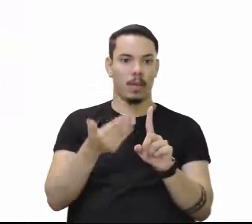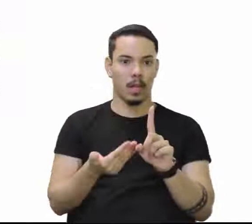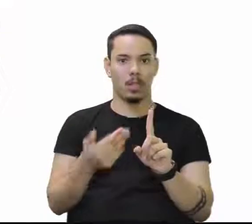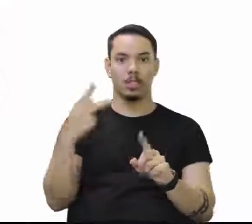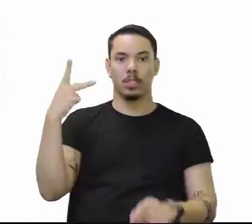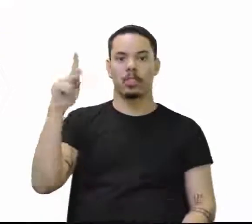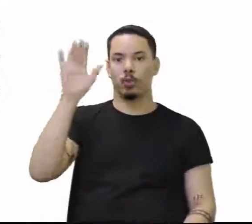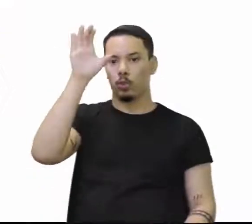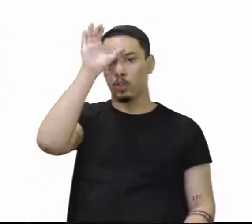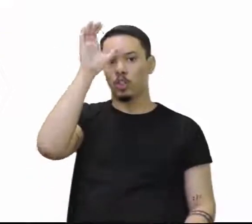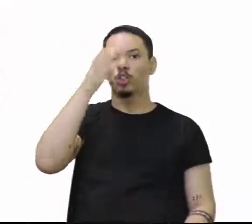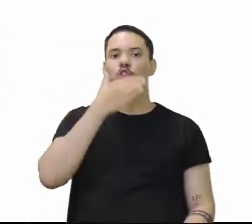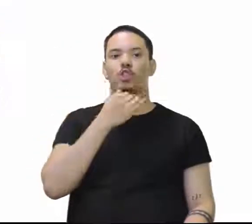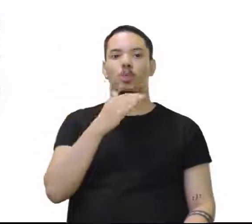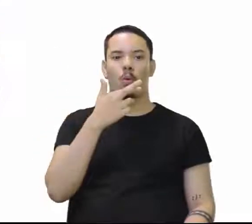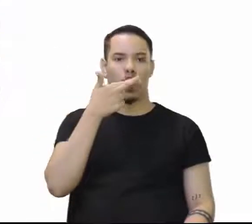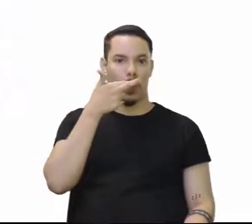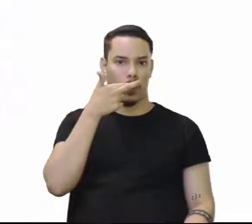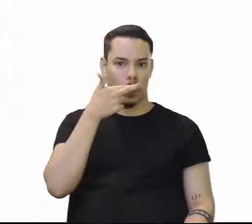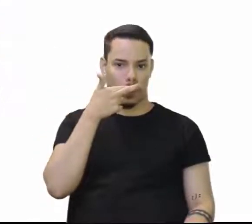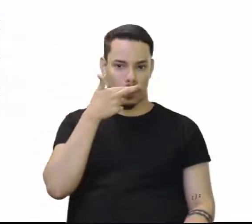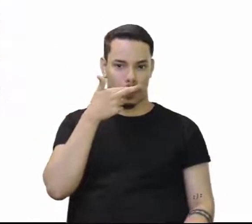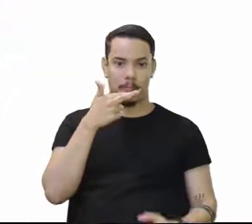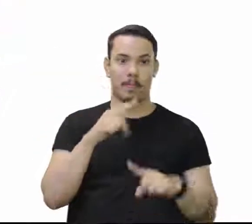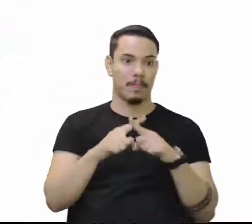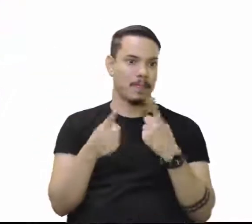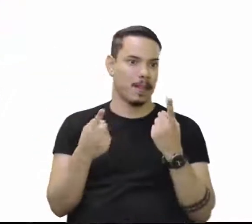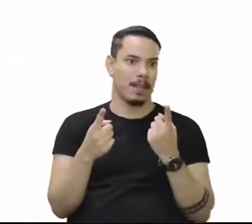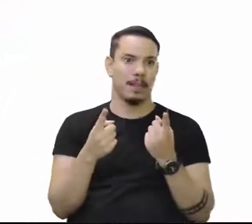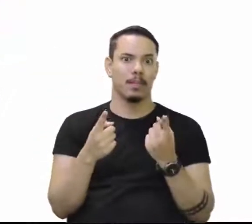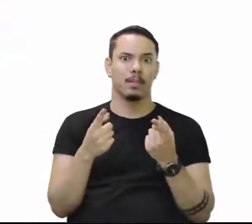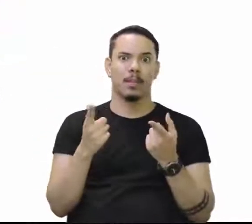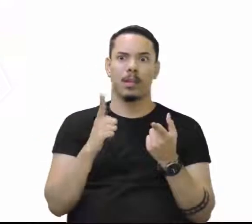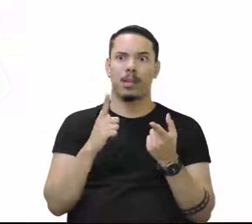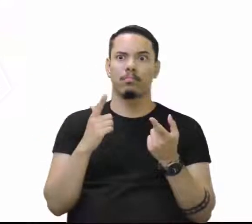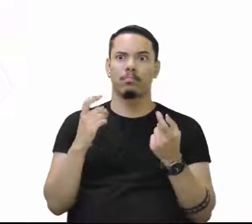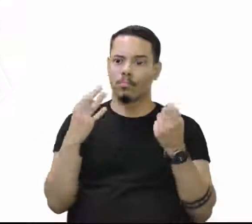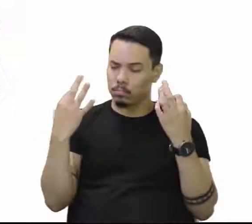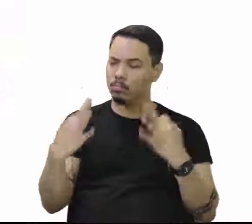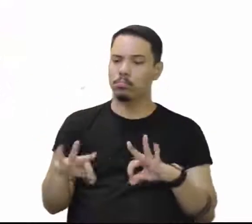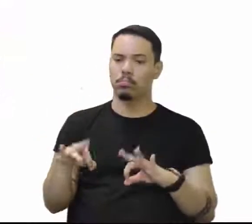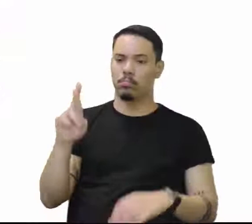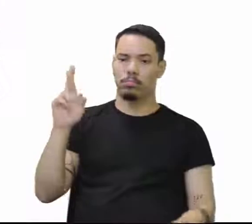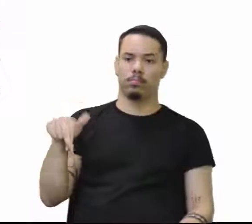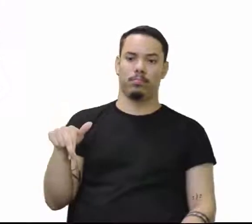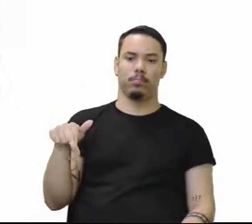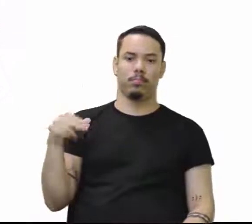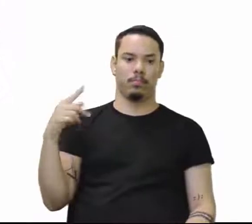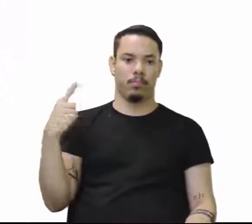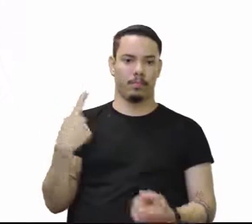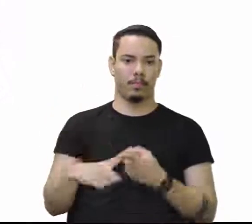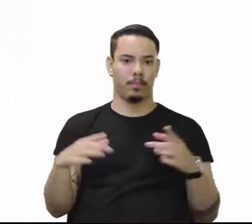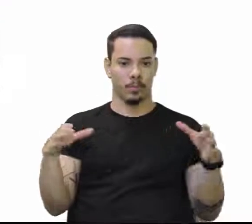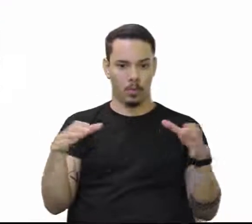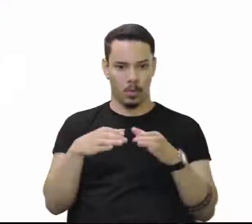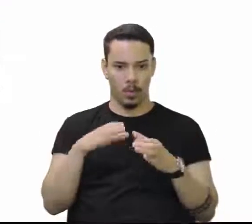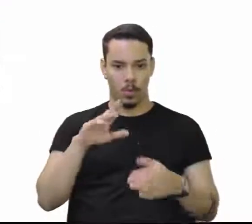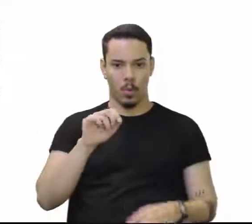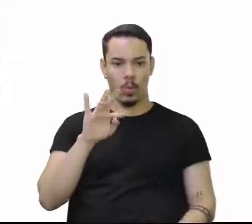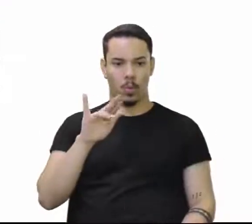ao seu tio Rondon. Nada menos justo. Os cutubas, ligados